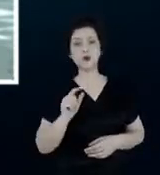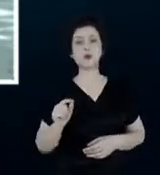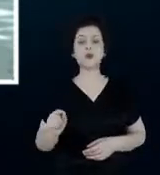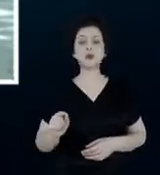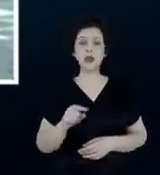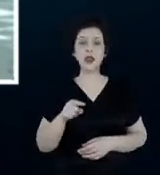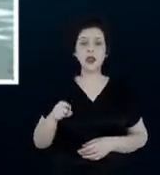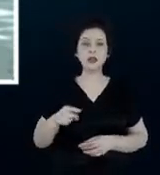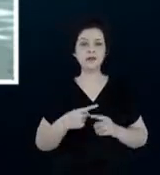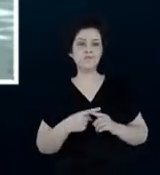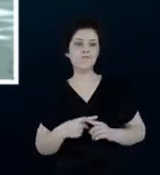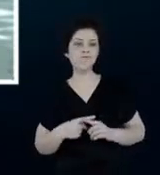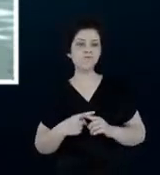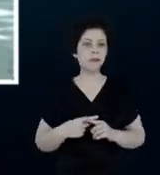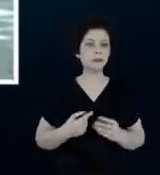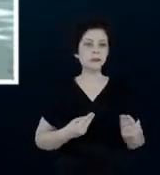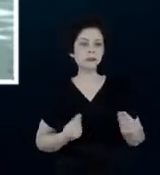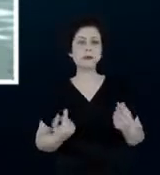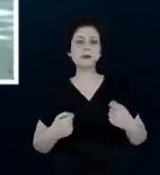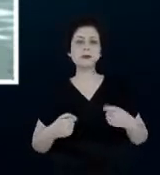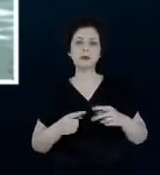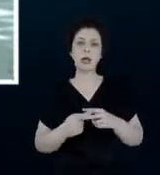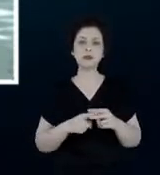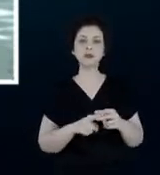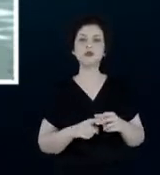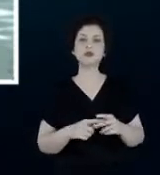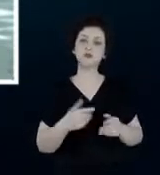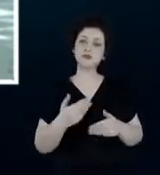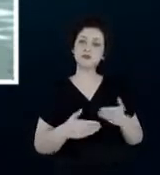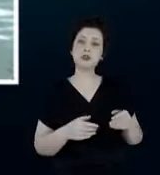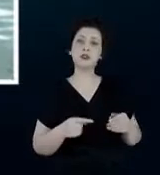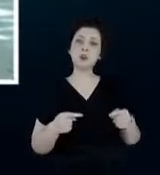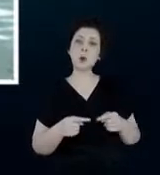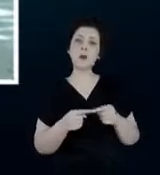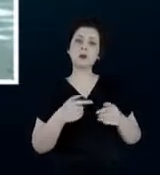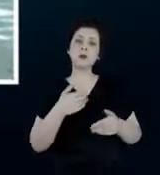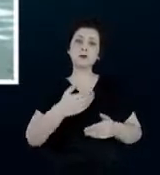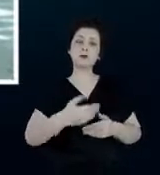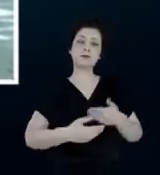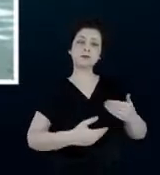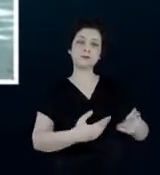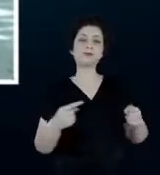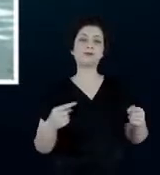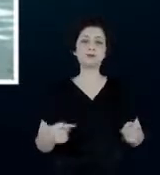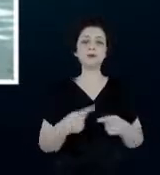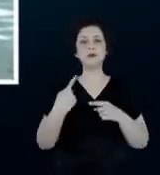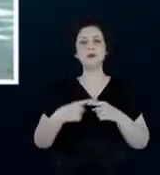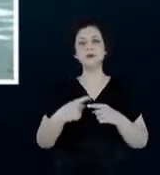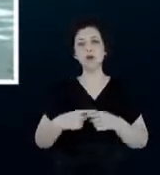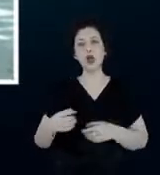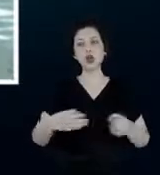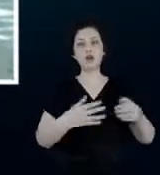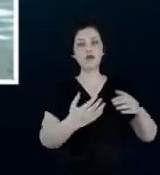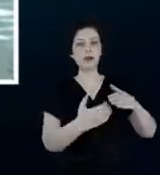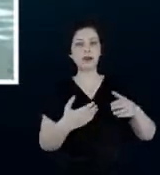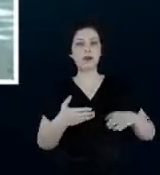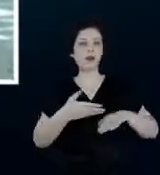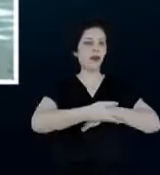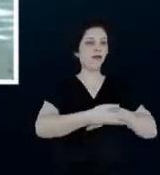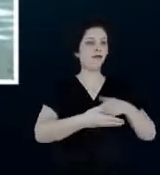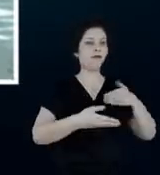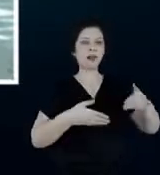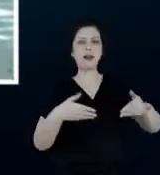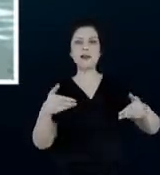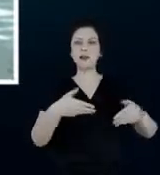esse jogo, né, vai ter que ser ajustado conforme ele vai andando, em função dos novos players que estão entrando na